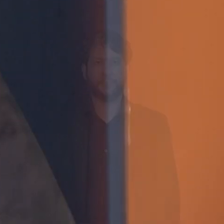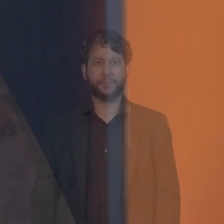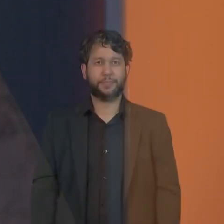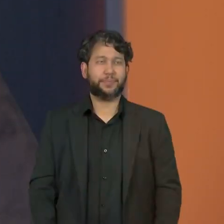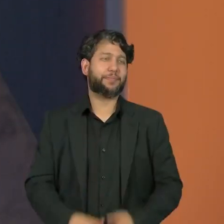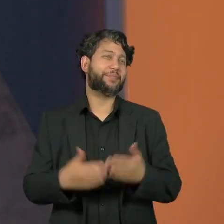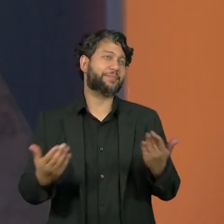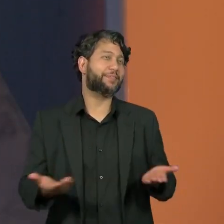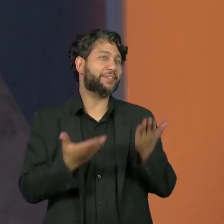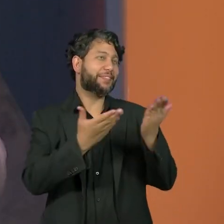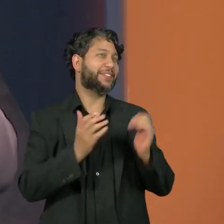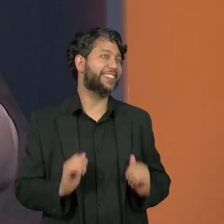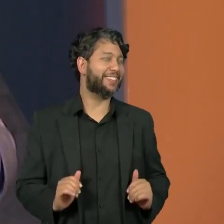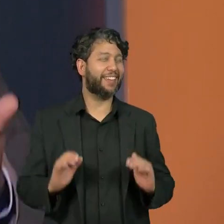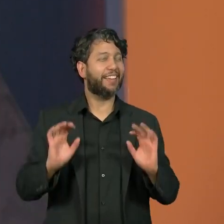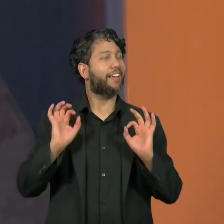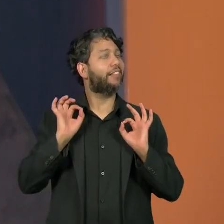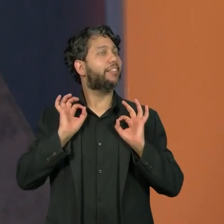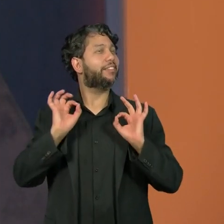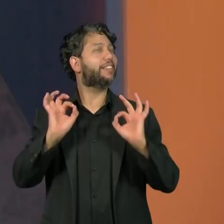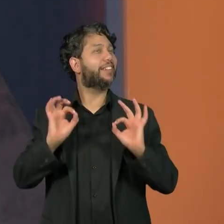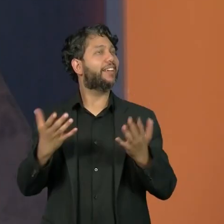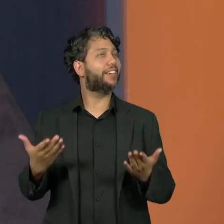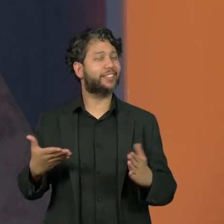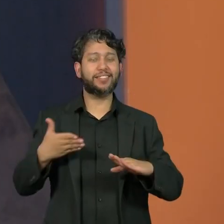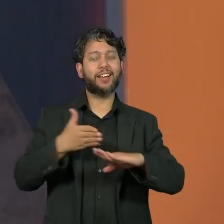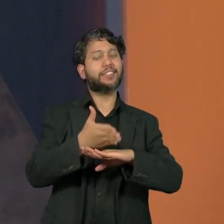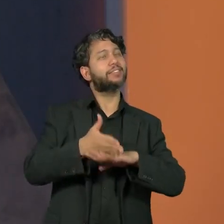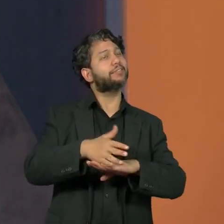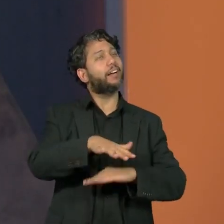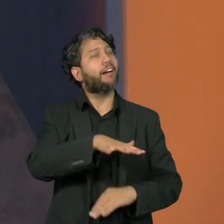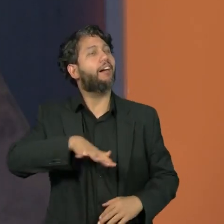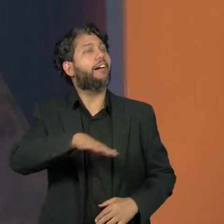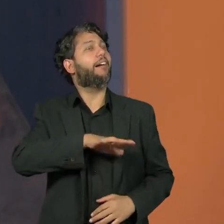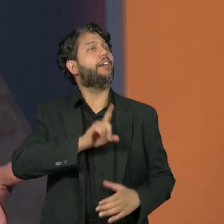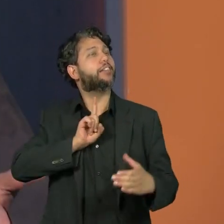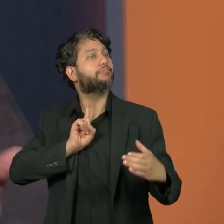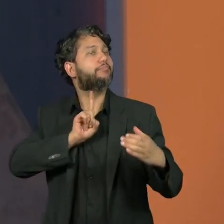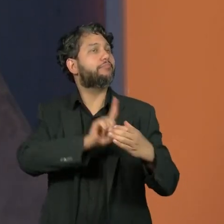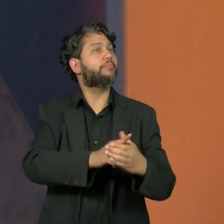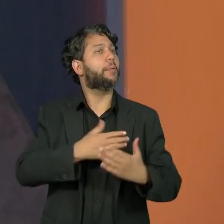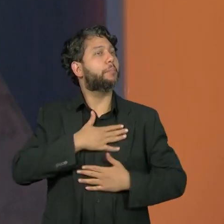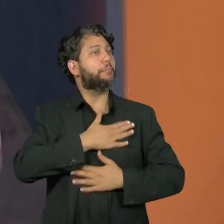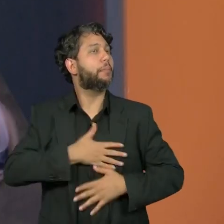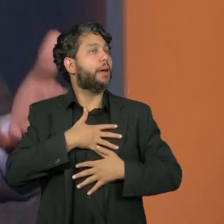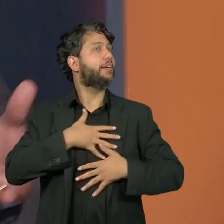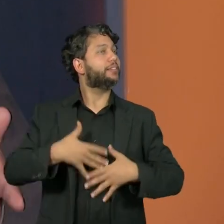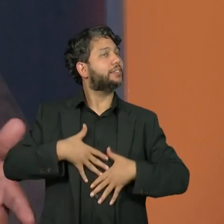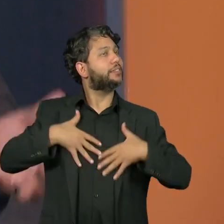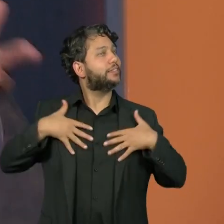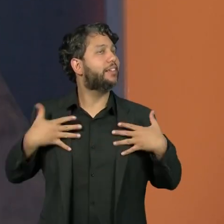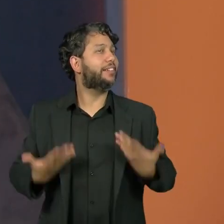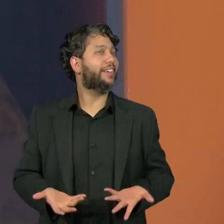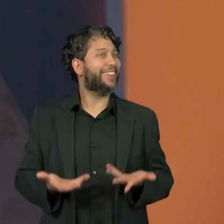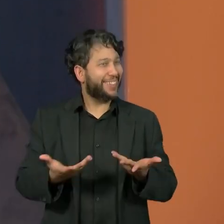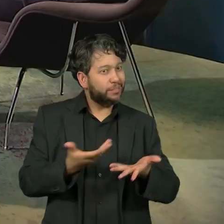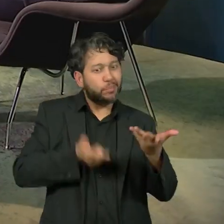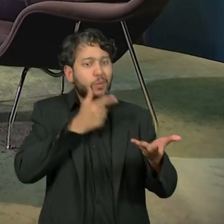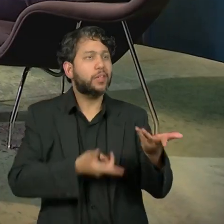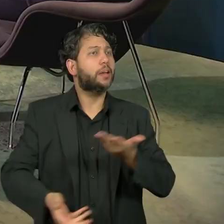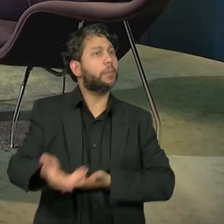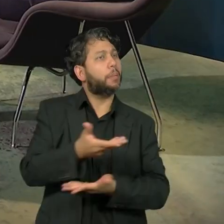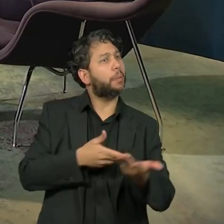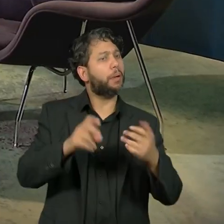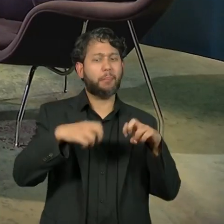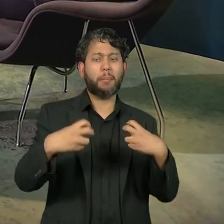Luanda, é com você, elegância, acesso, satisfação, prazer, alegria, não é? De poder interagir, estar